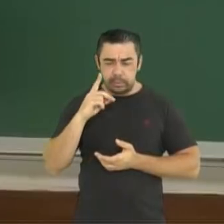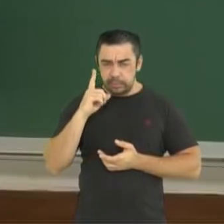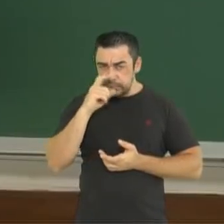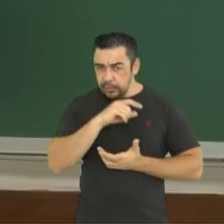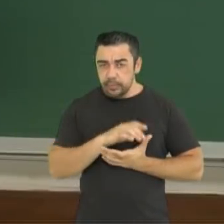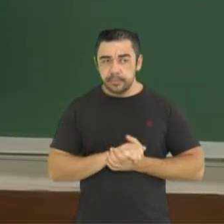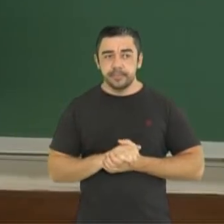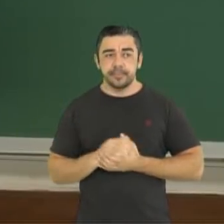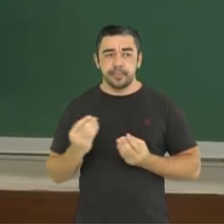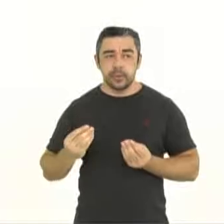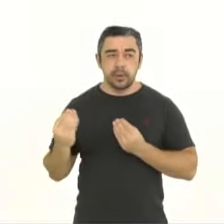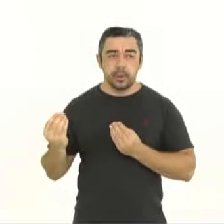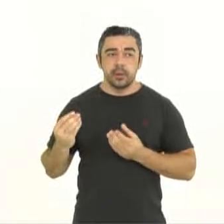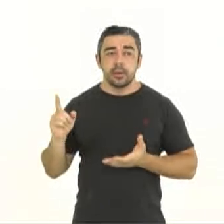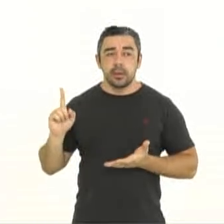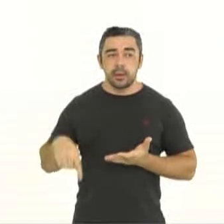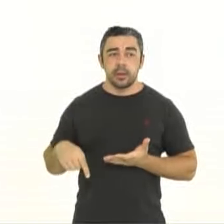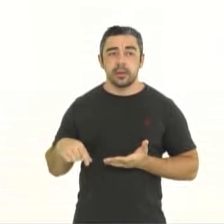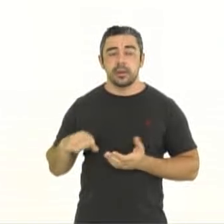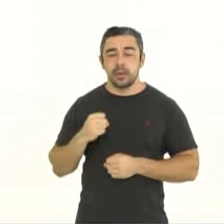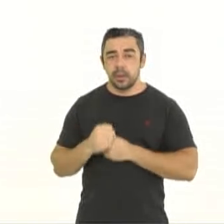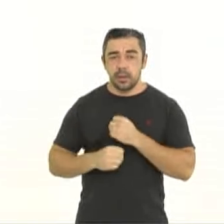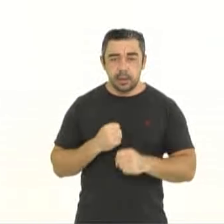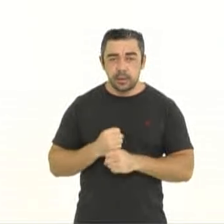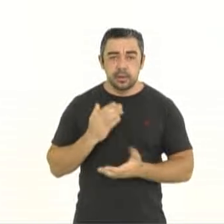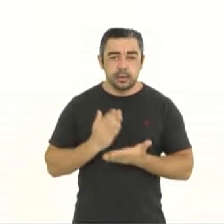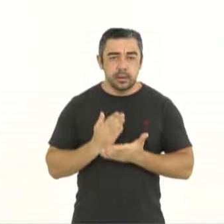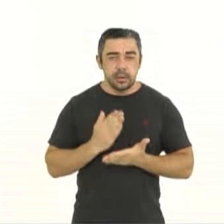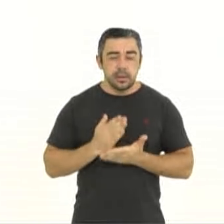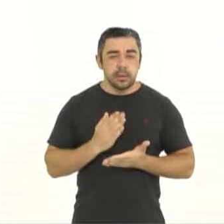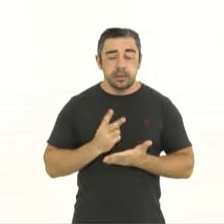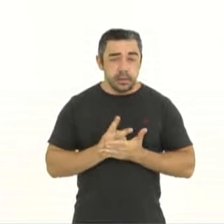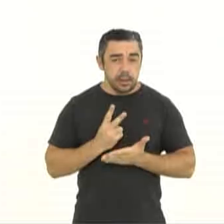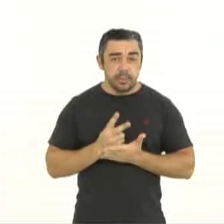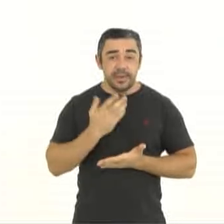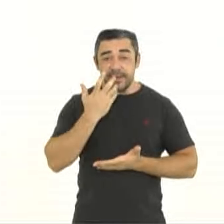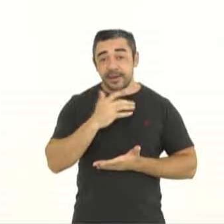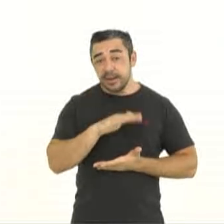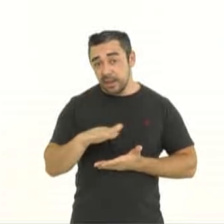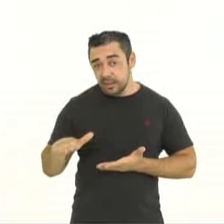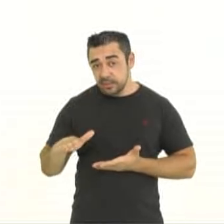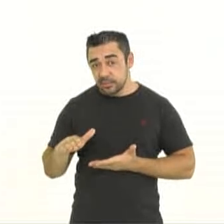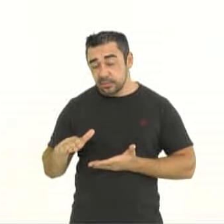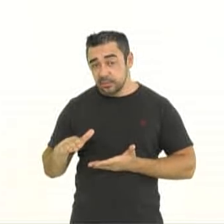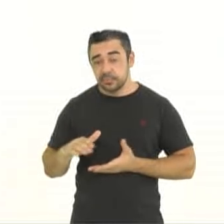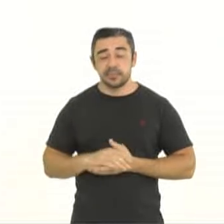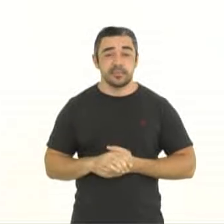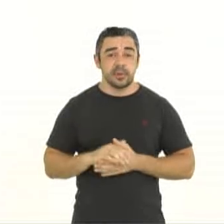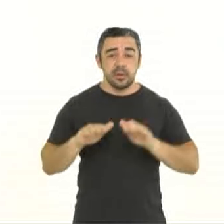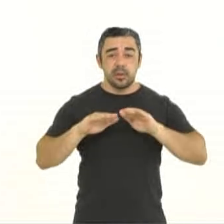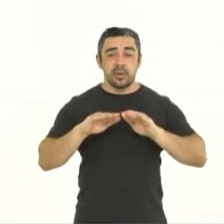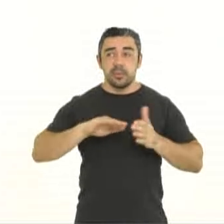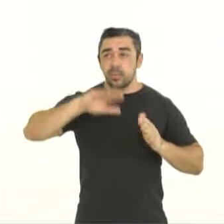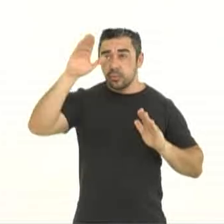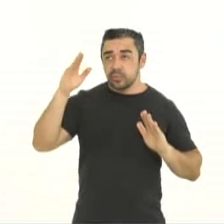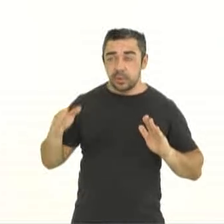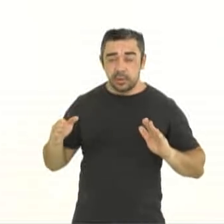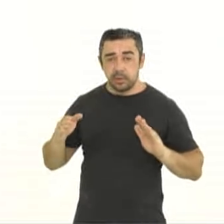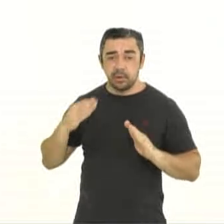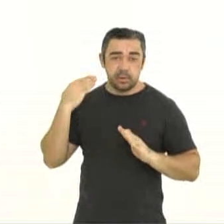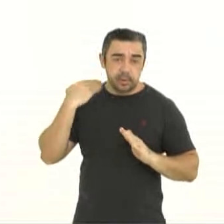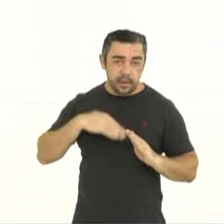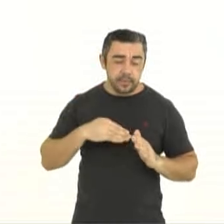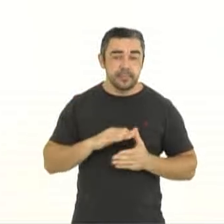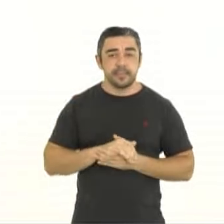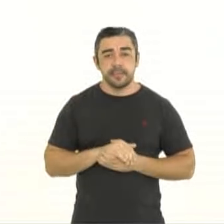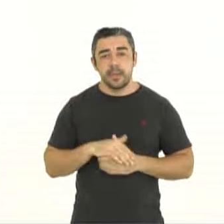a Tlaloc, anualmente eram sacrificados crianças no cume da montanha. Acredita-se que